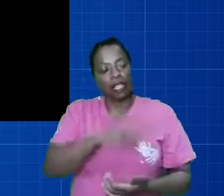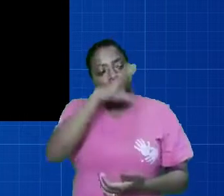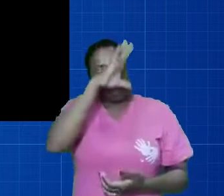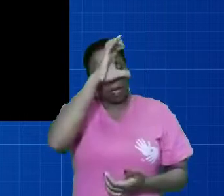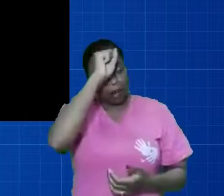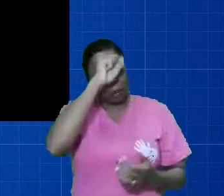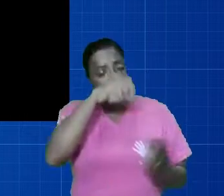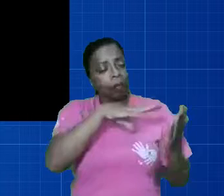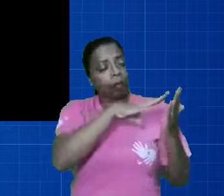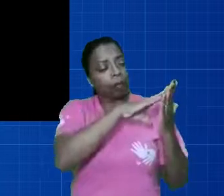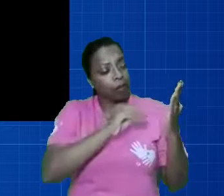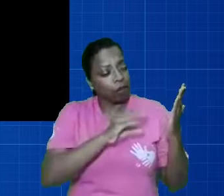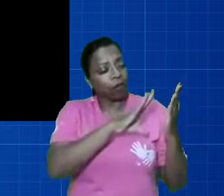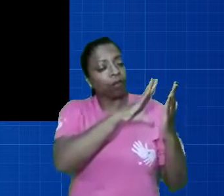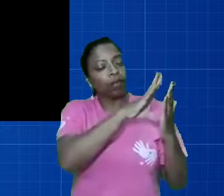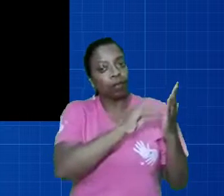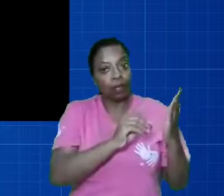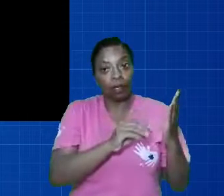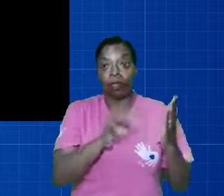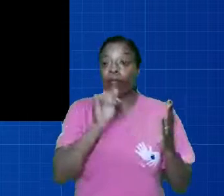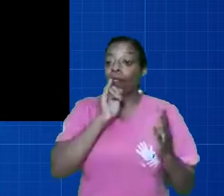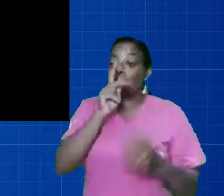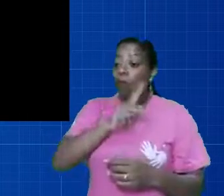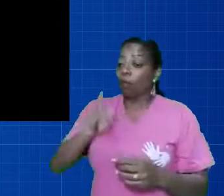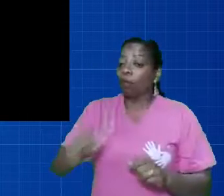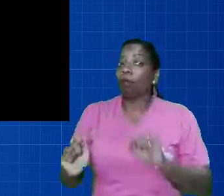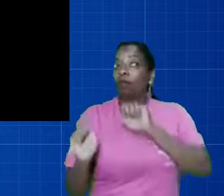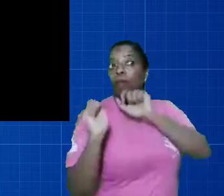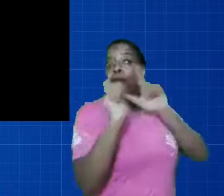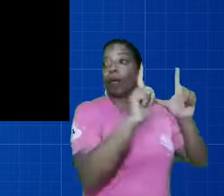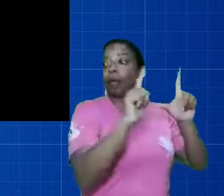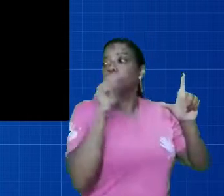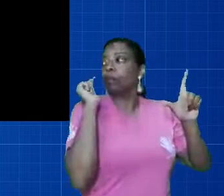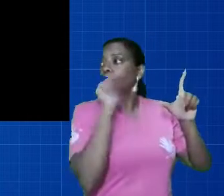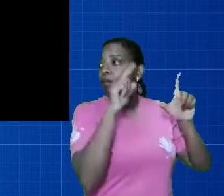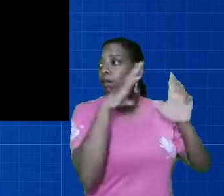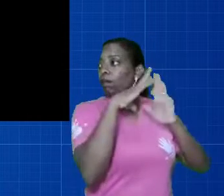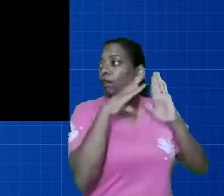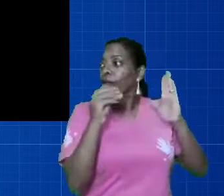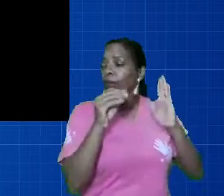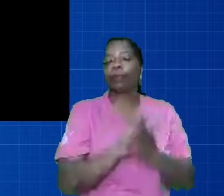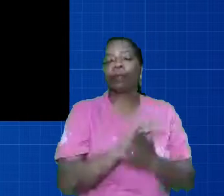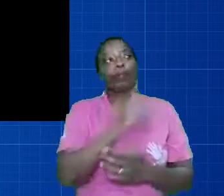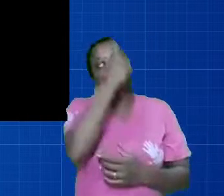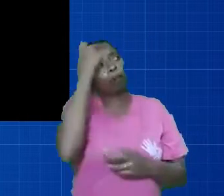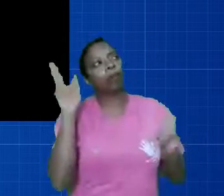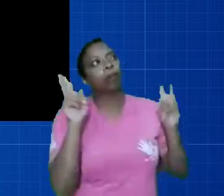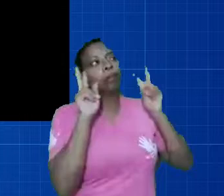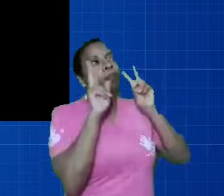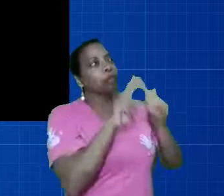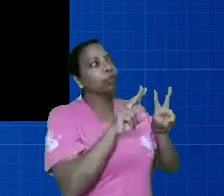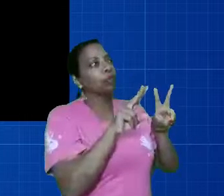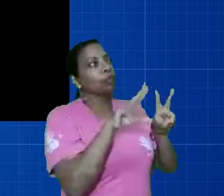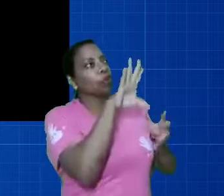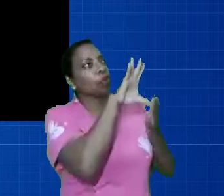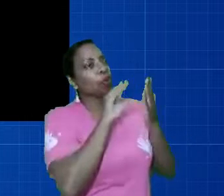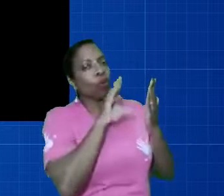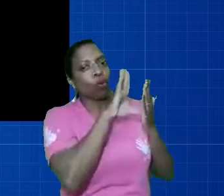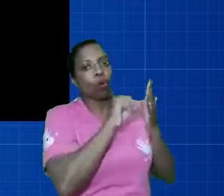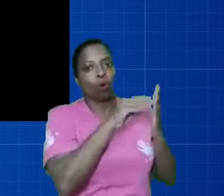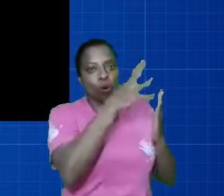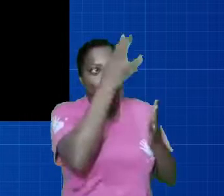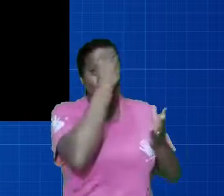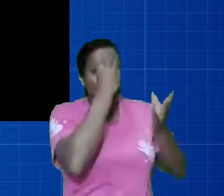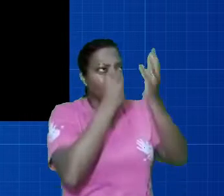o professor elegia um modelo idealizado ali, digamos, de alguma técnica, de algum objeto,